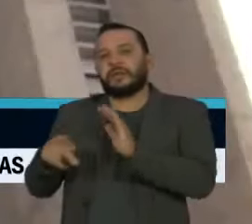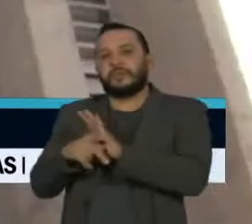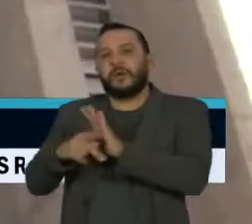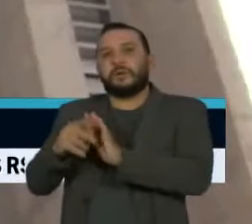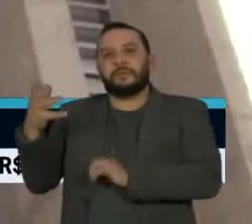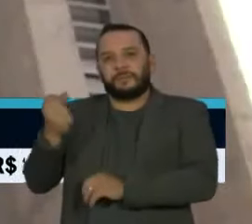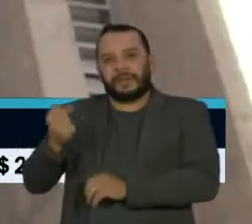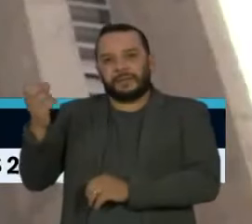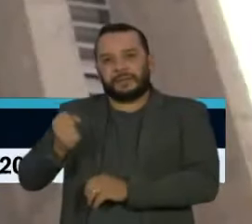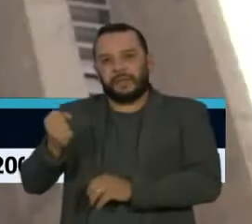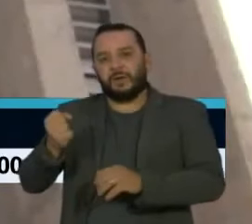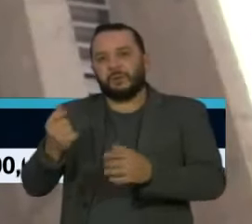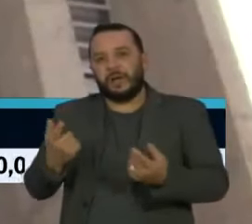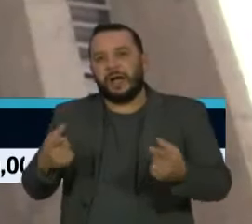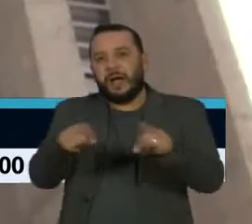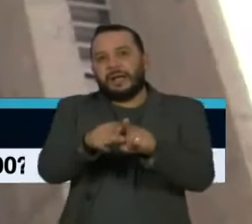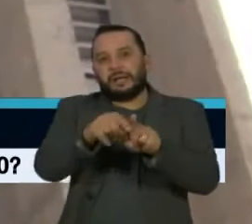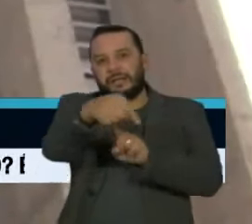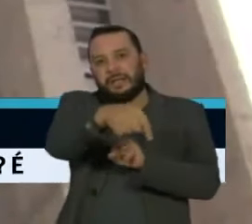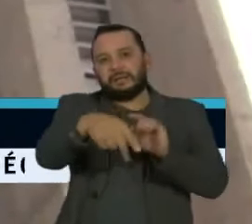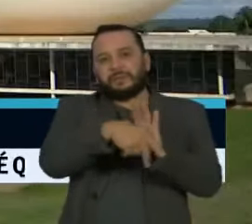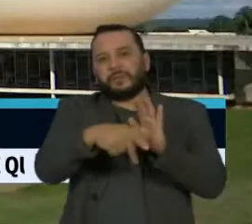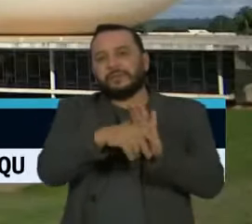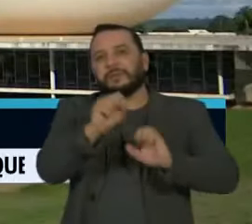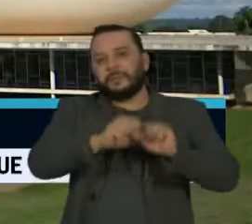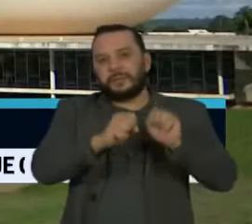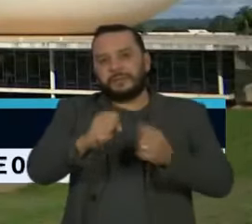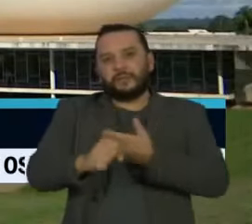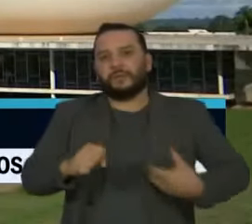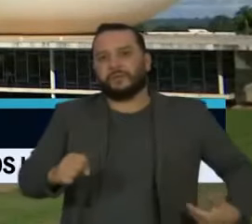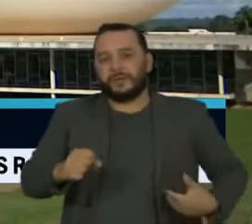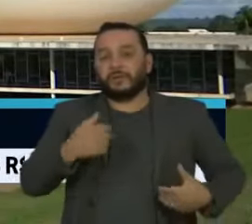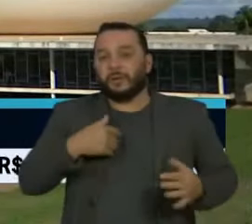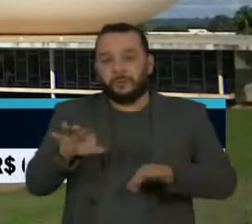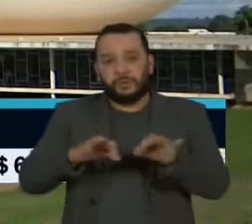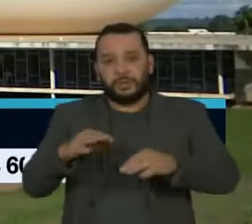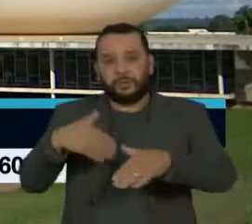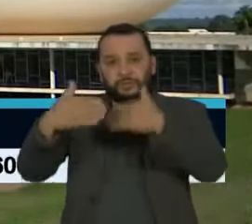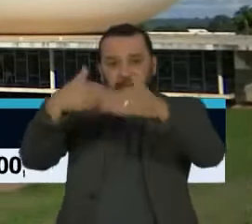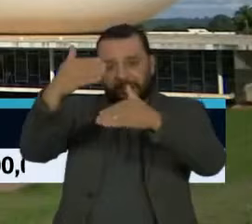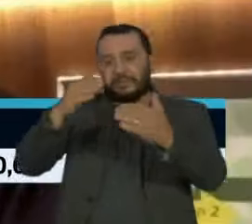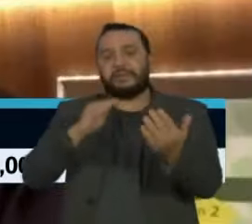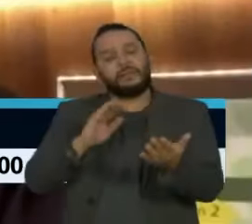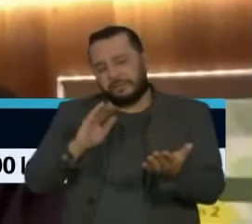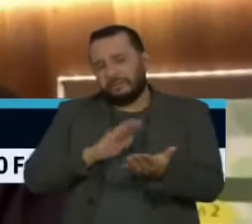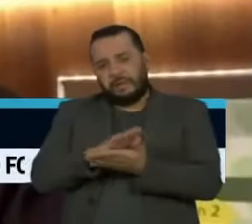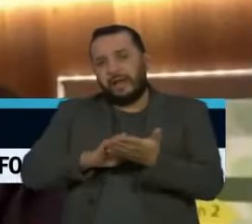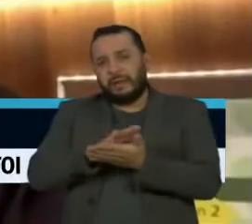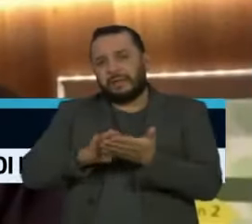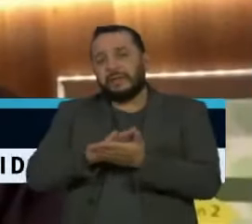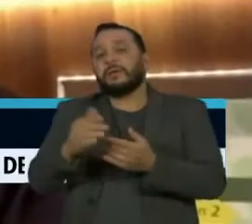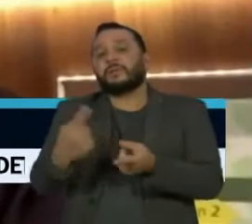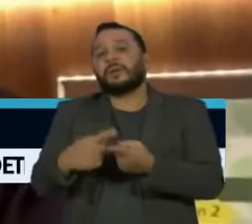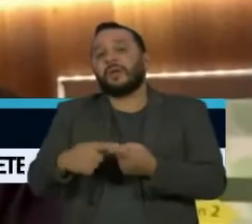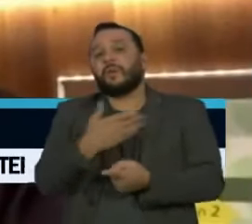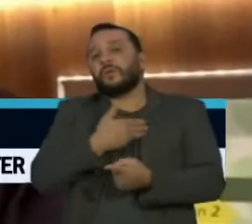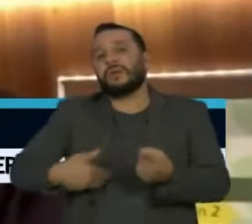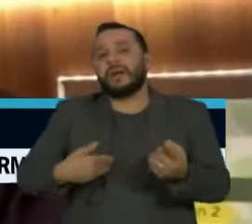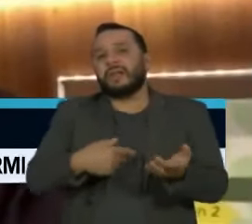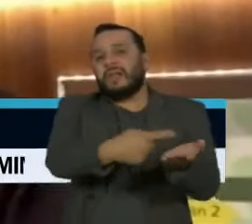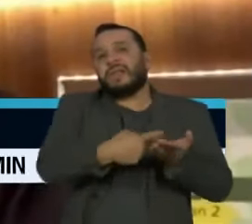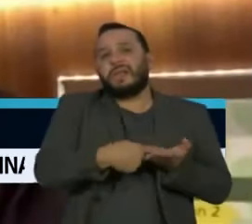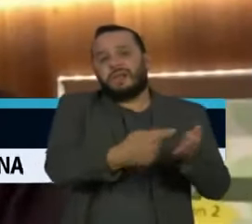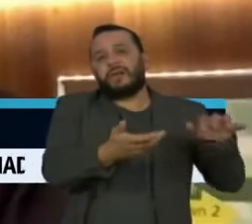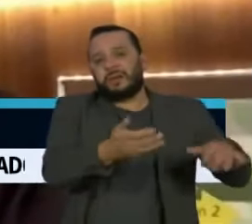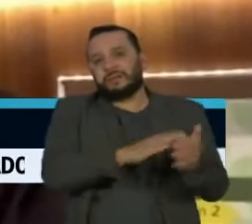estatais. E insinuou que hoje os projetos não avançam porque o governo não negociou com o Congresso. A primeira empresa que precisava